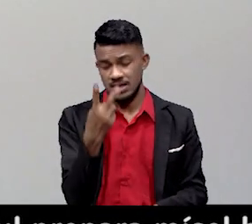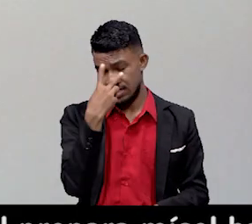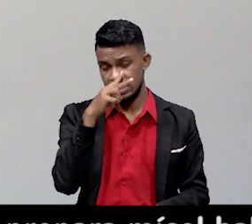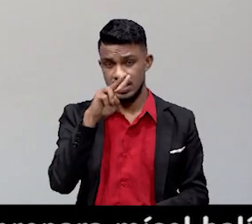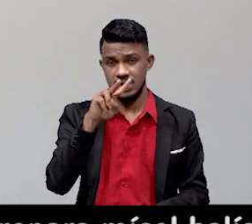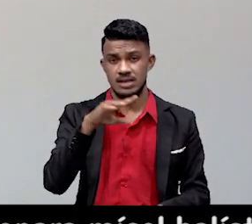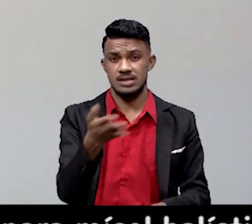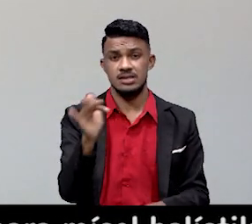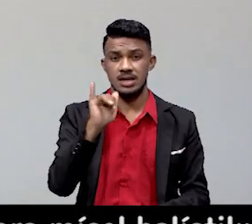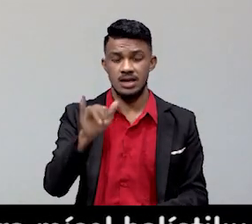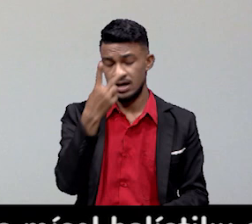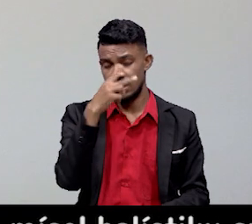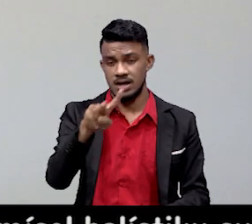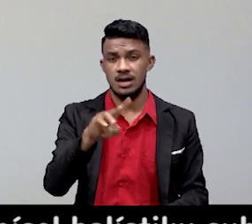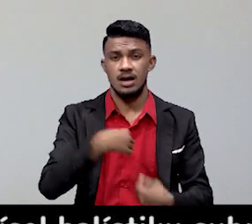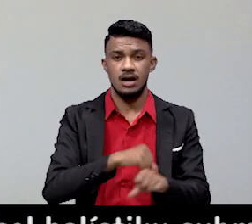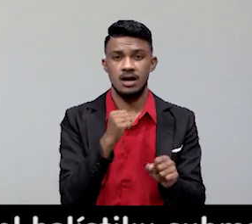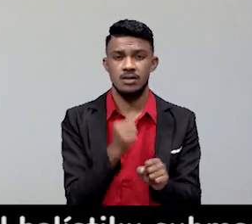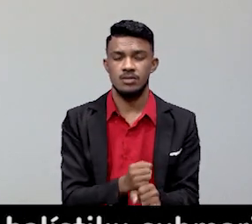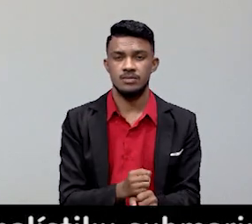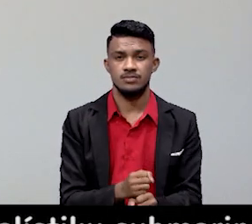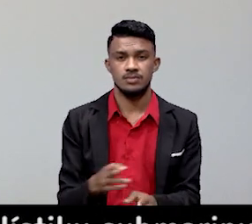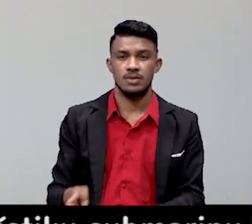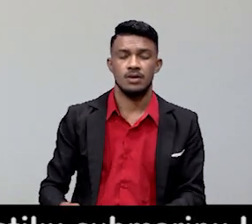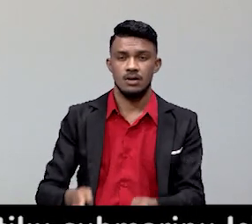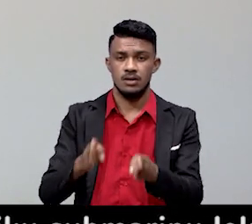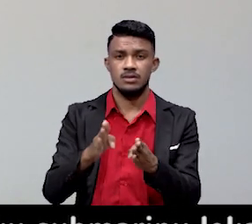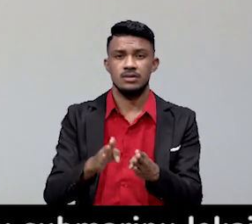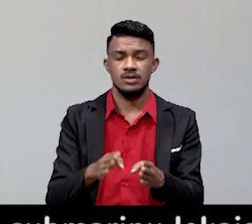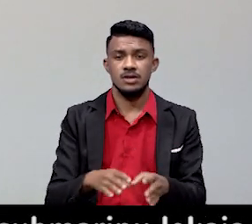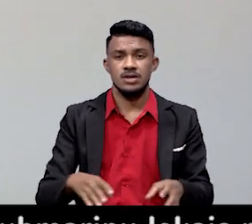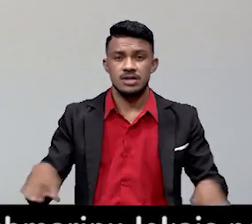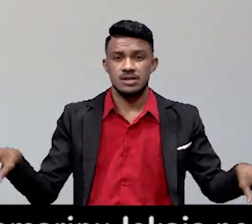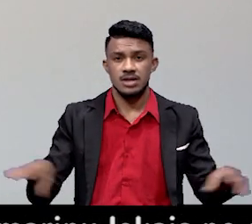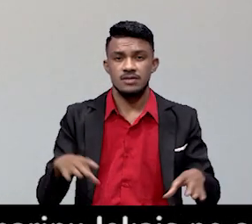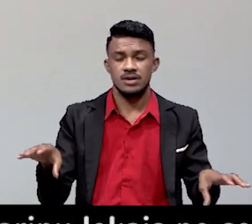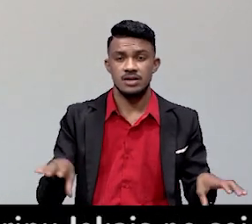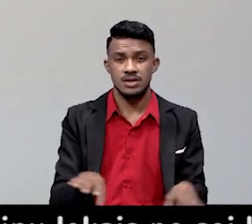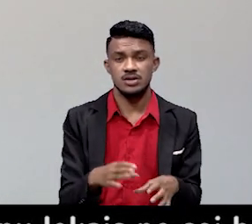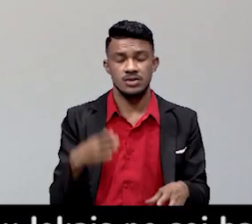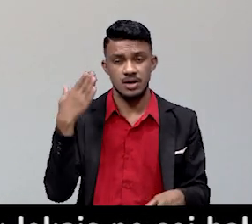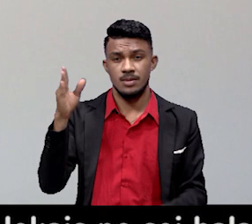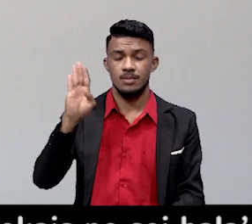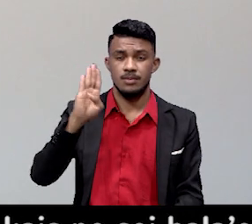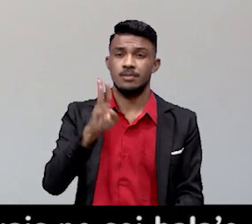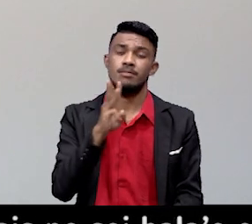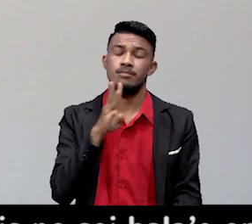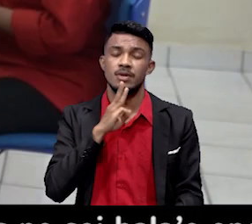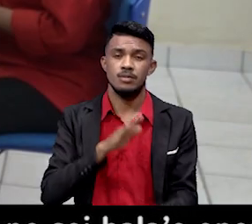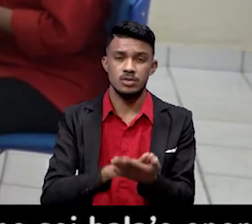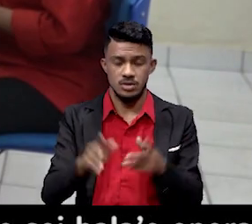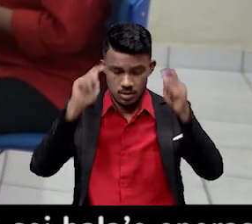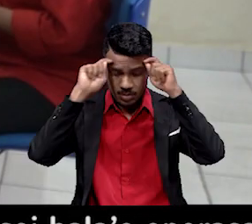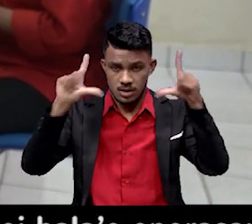recalou. Onde se medida ser, né? Institutos estão em equipamentos no Bemos Timor-Leste